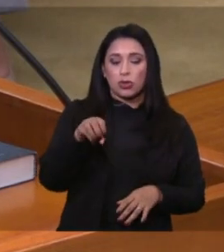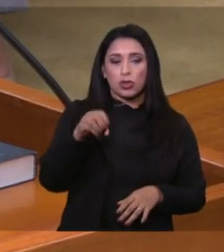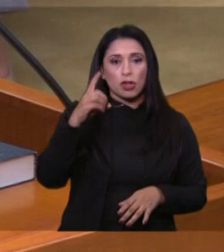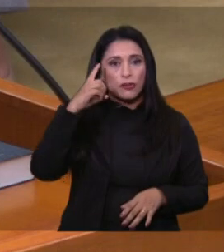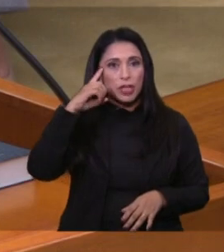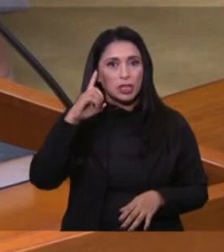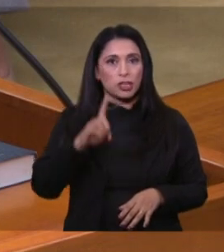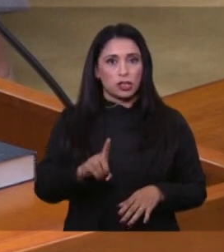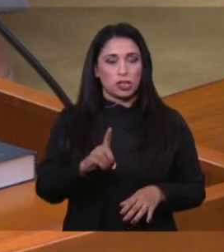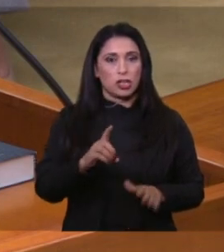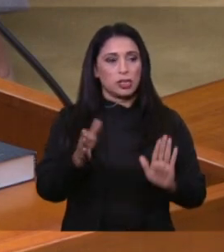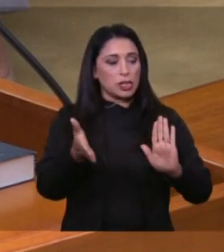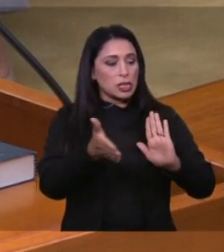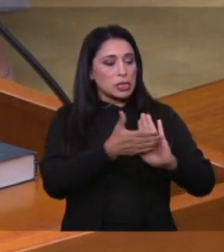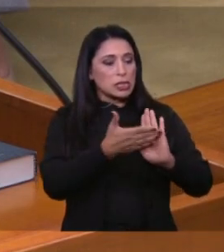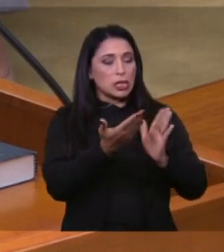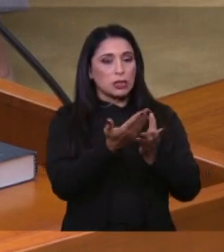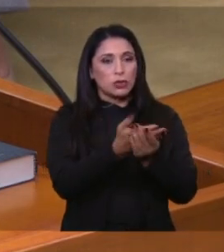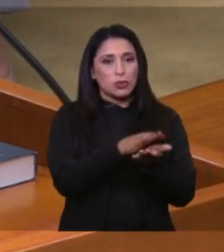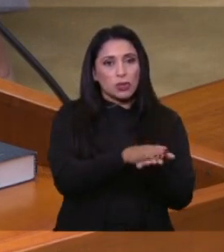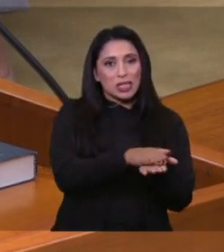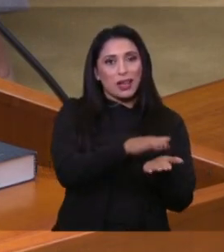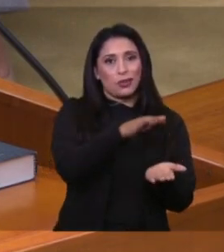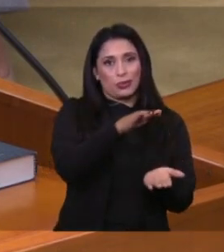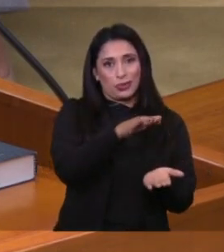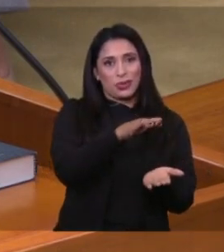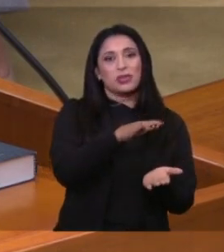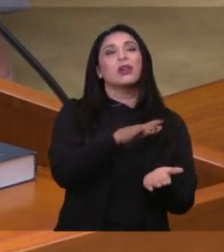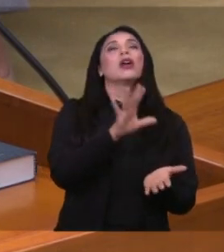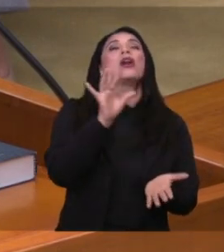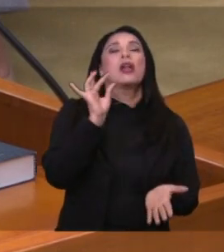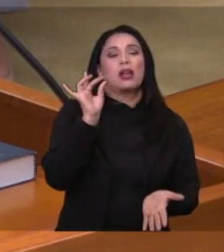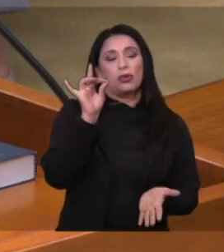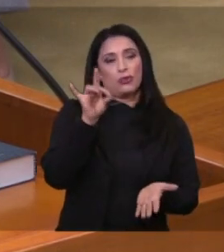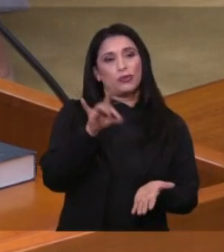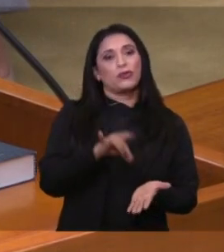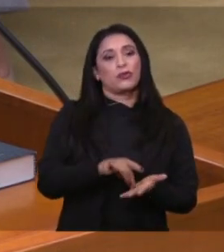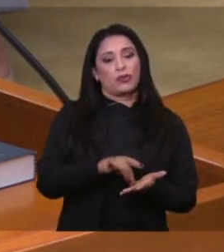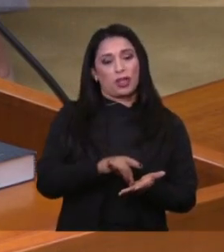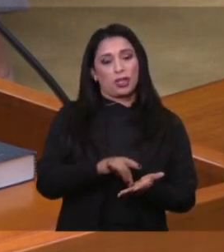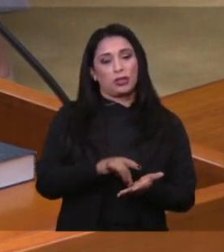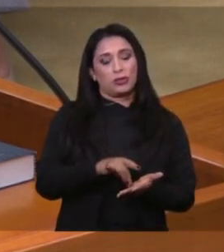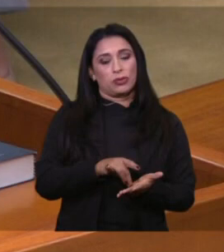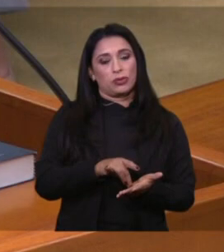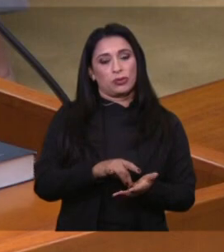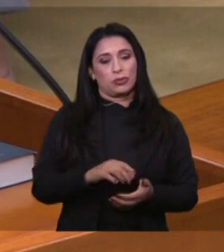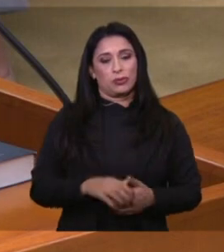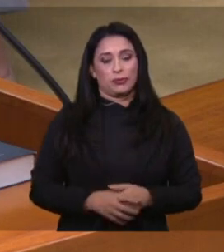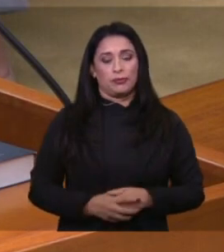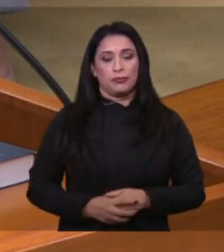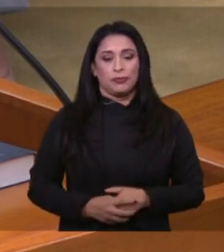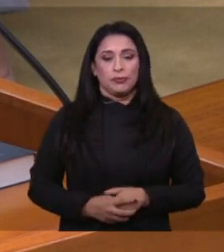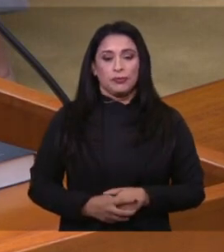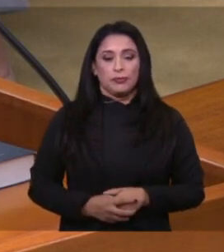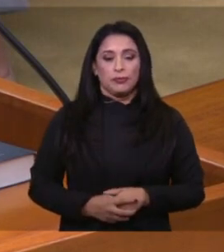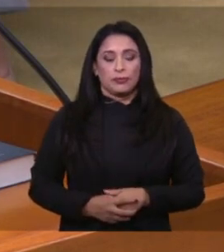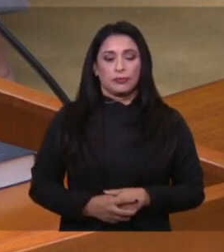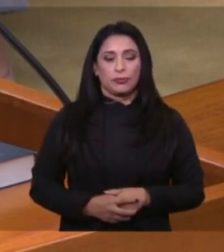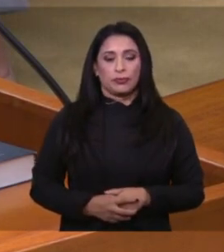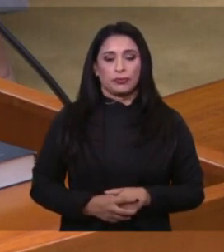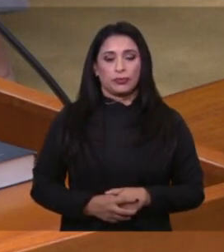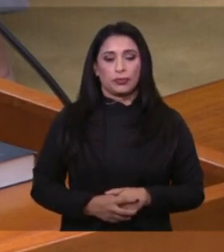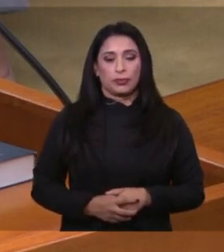Isso está nos autos. Esse é um fato teimoso. As